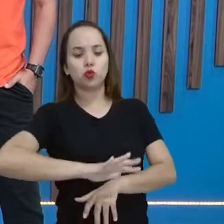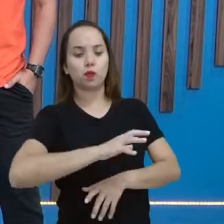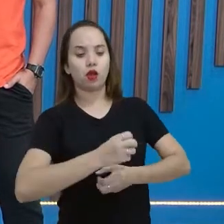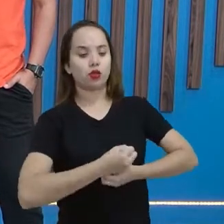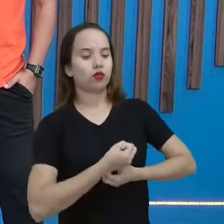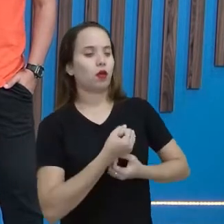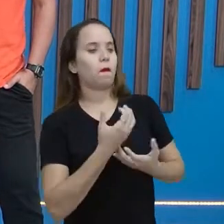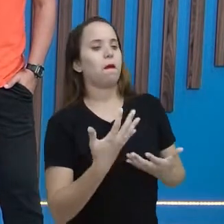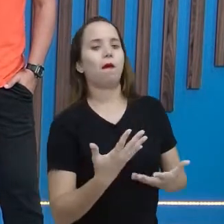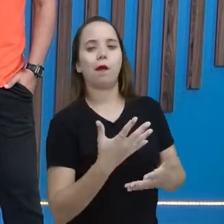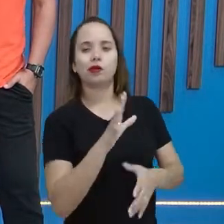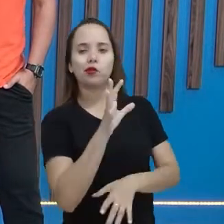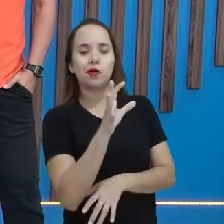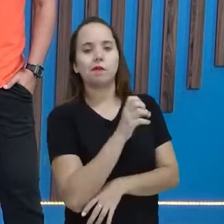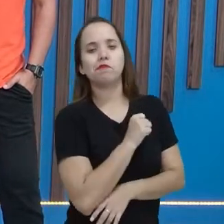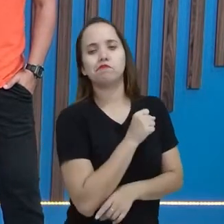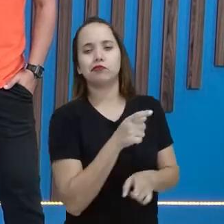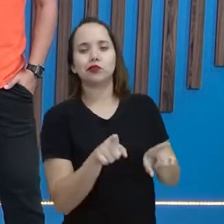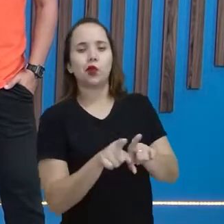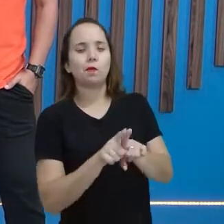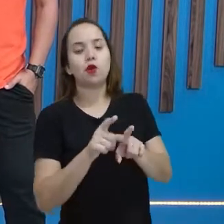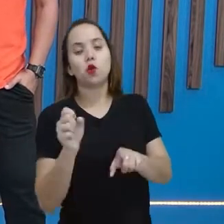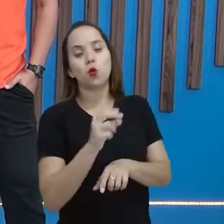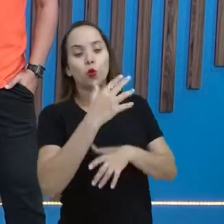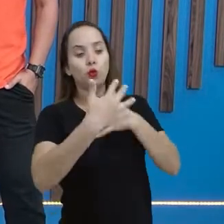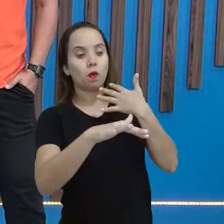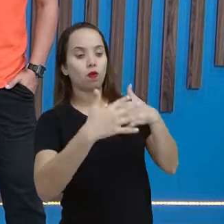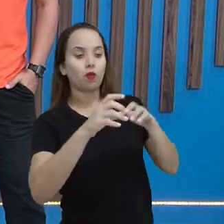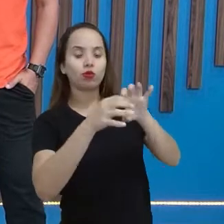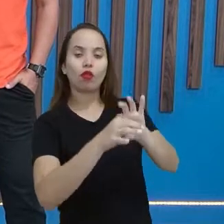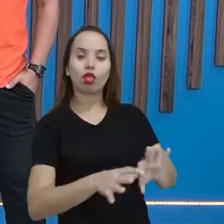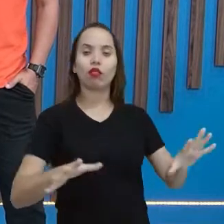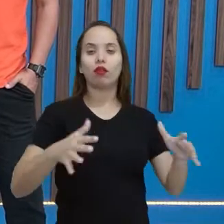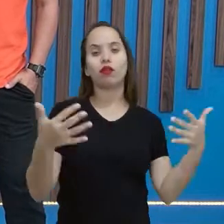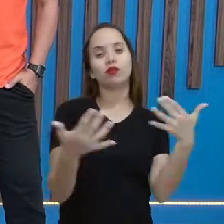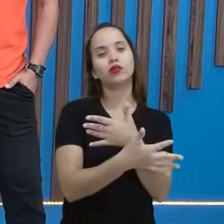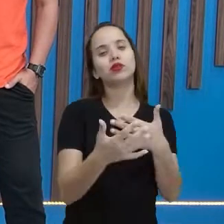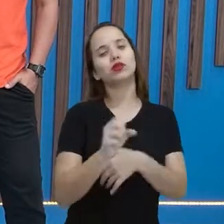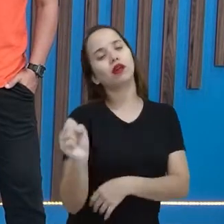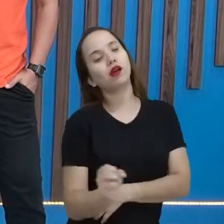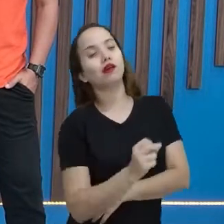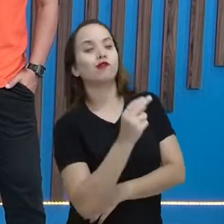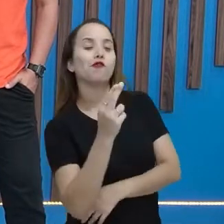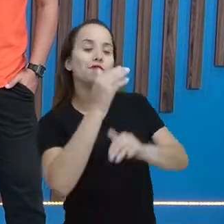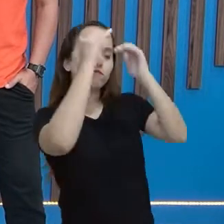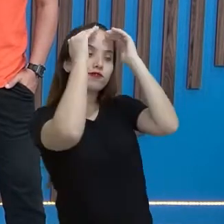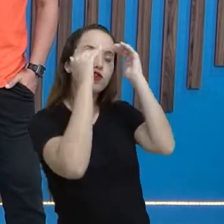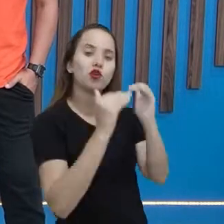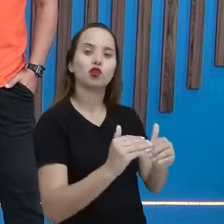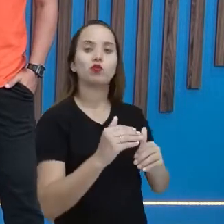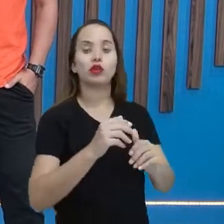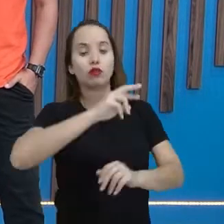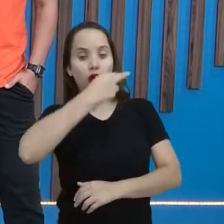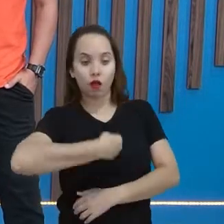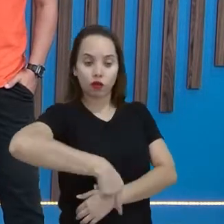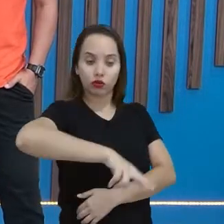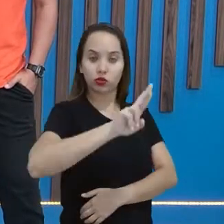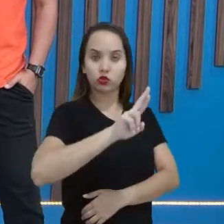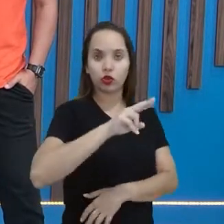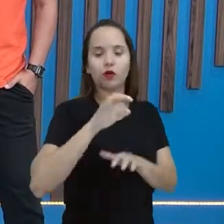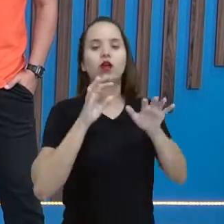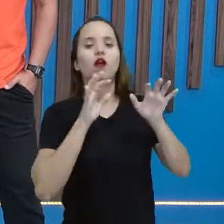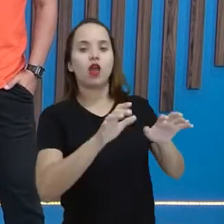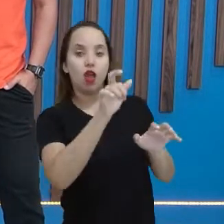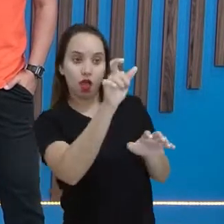amorosamente, ou de poder circular livremente na cidade, ou de respeitar a sua religião, então